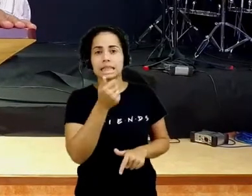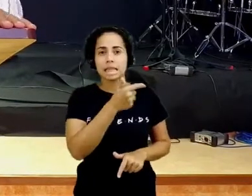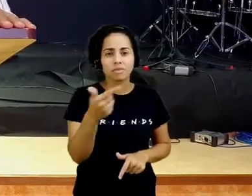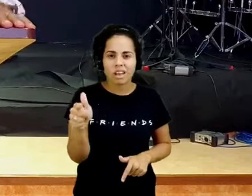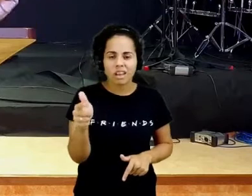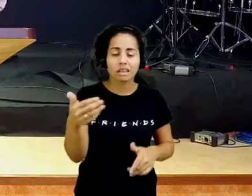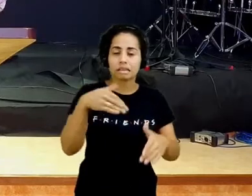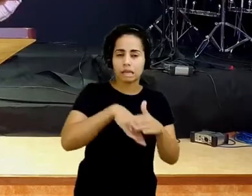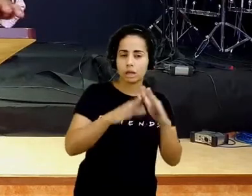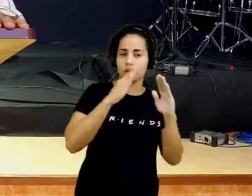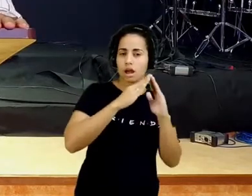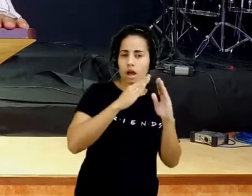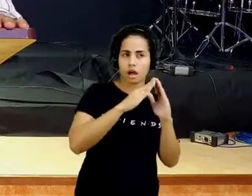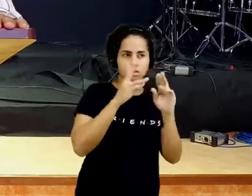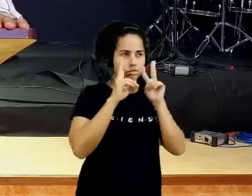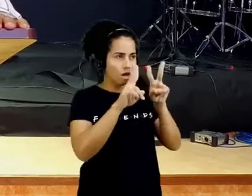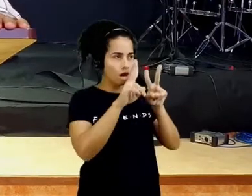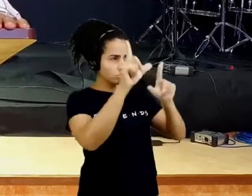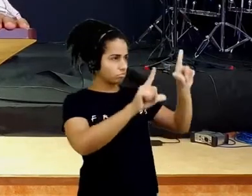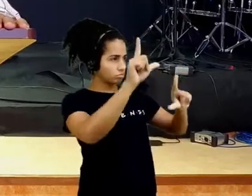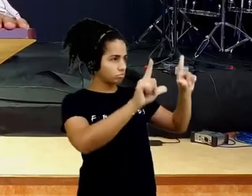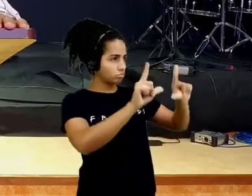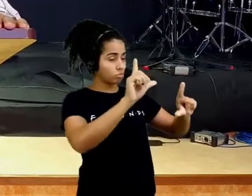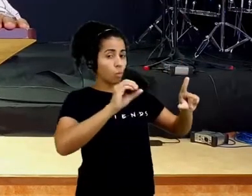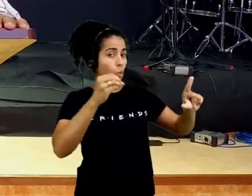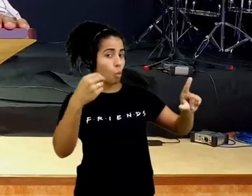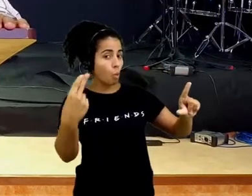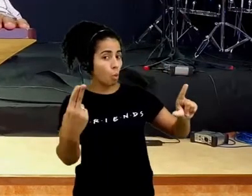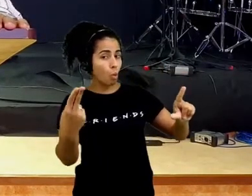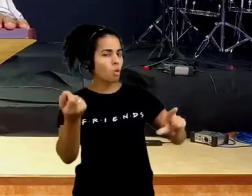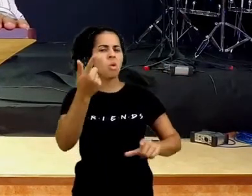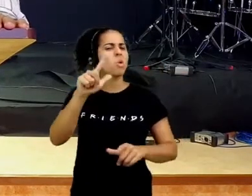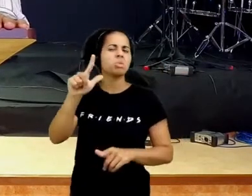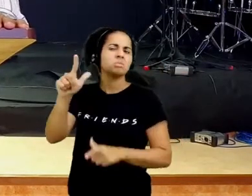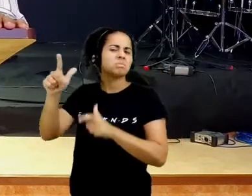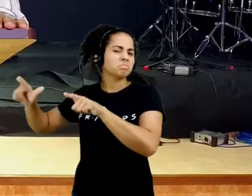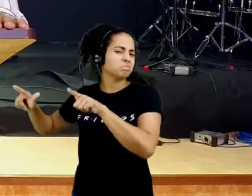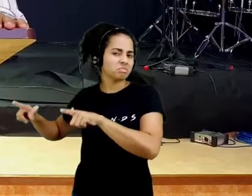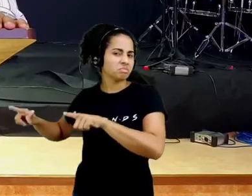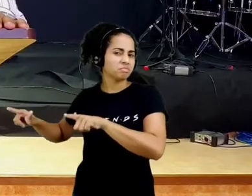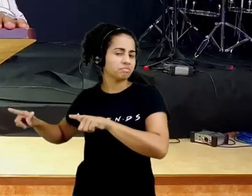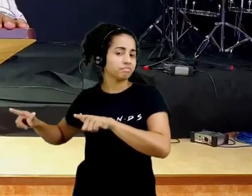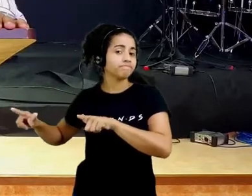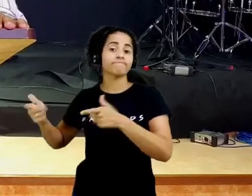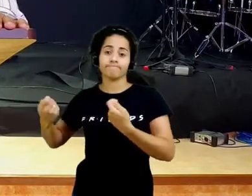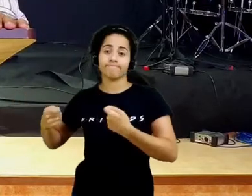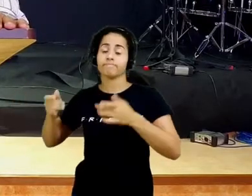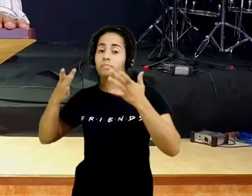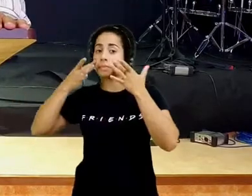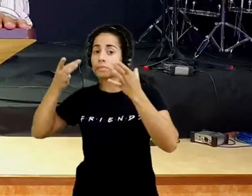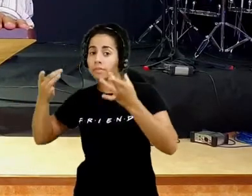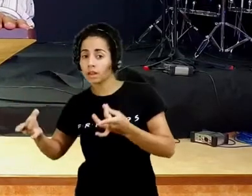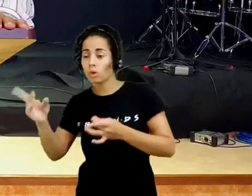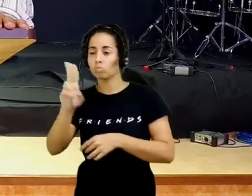casa, diante da televisão, ou estiver em outro lugar, sintoniza aí no YouTube através